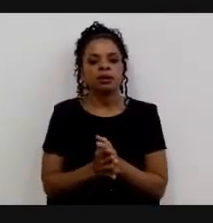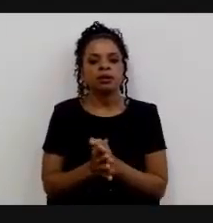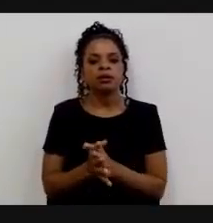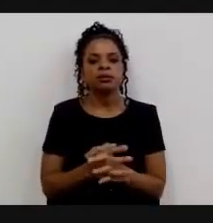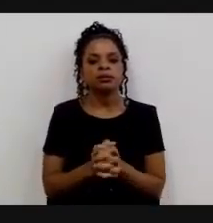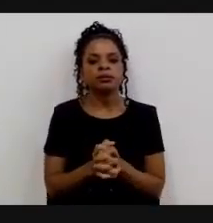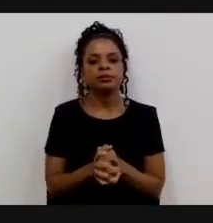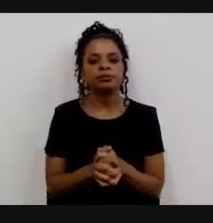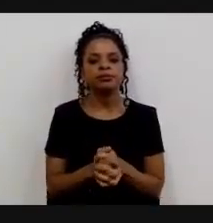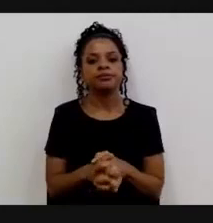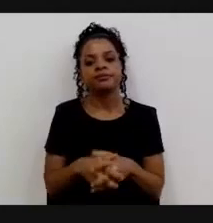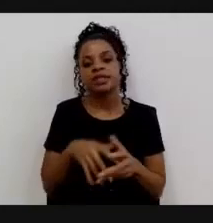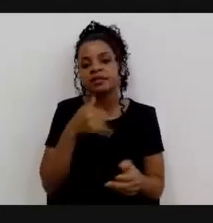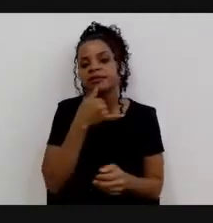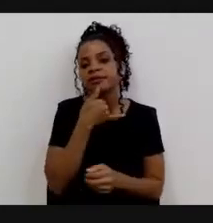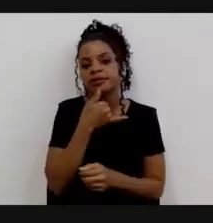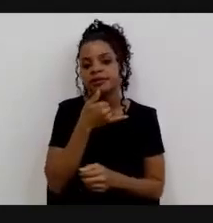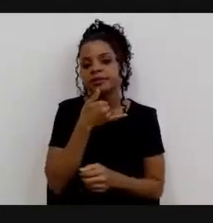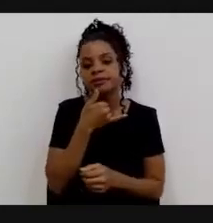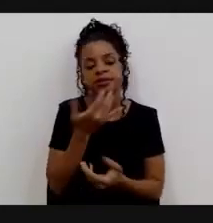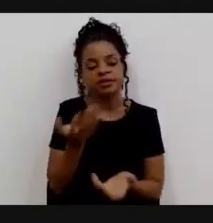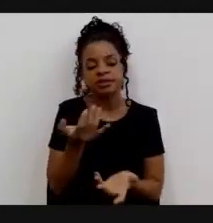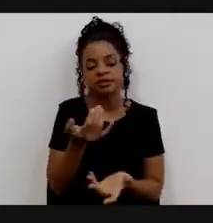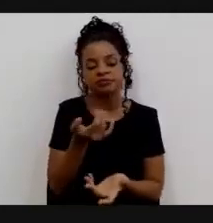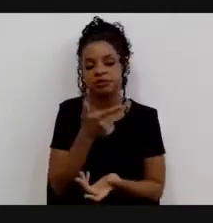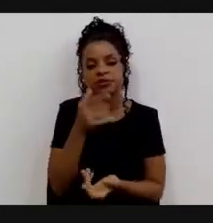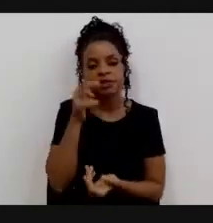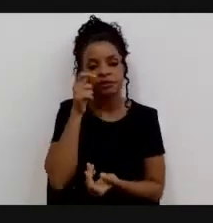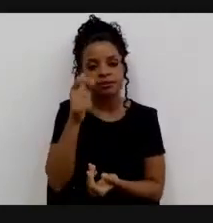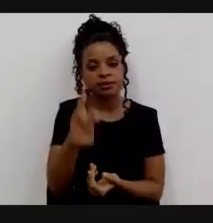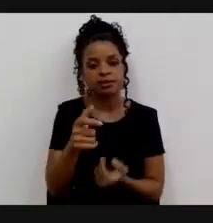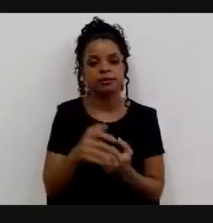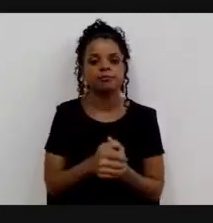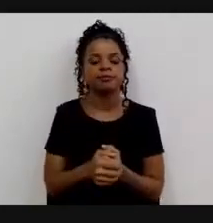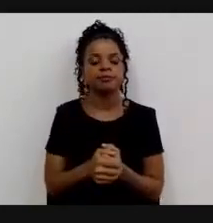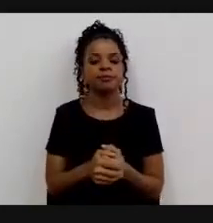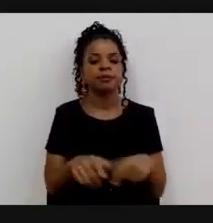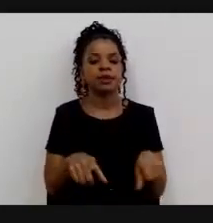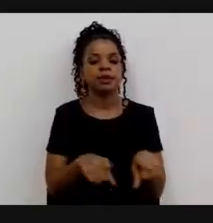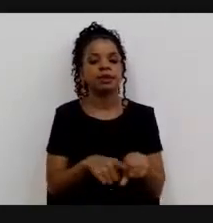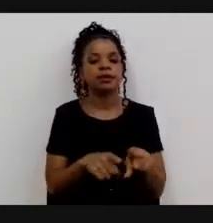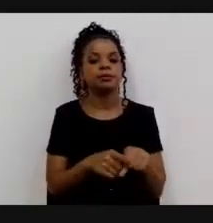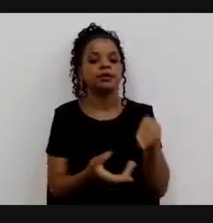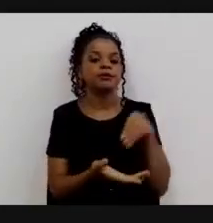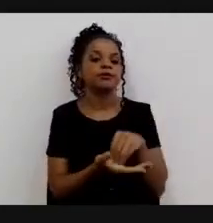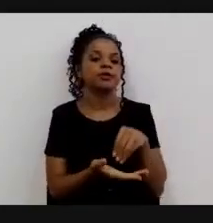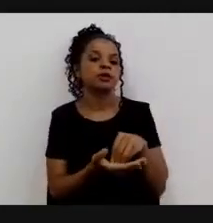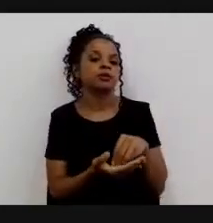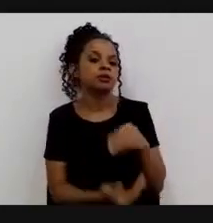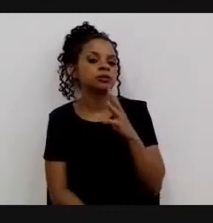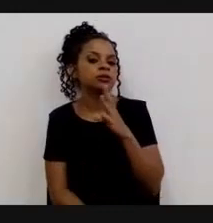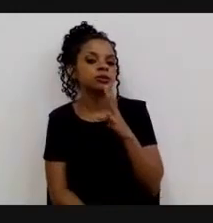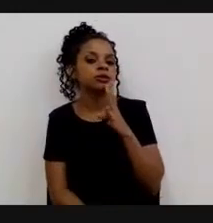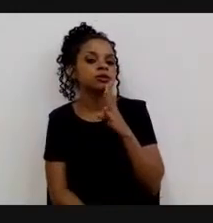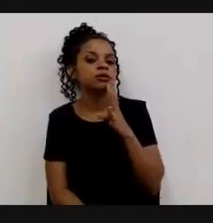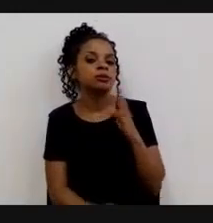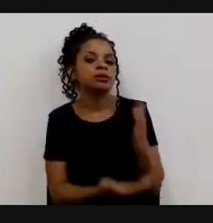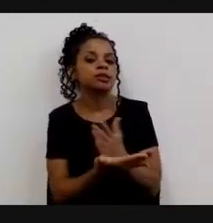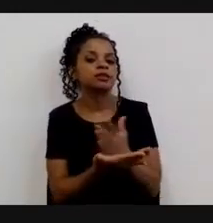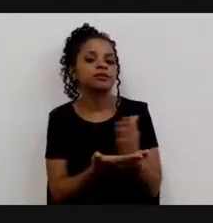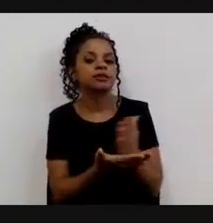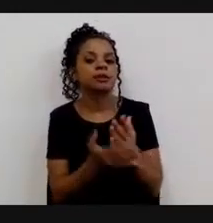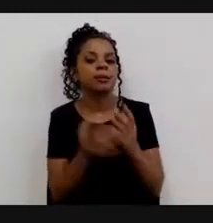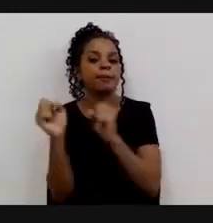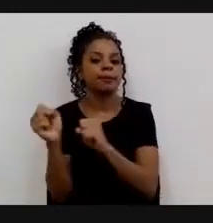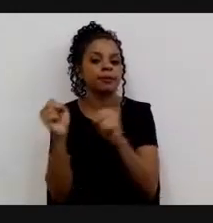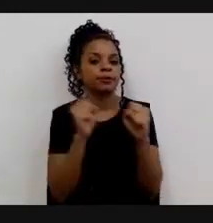mundo podre. Então, infelizmente, o baixo interesse. A falta de conhecimento sobre a divisão entre poderes, eu coloquei isso daqui, gente, porque para a gente